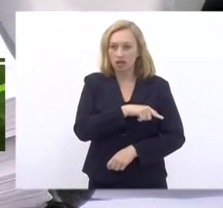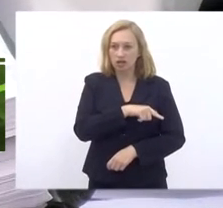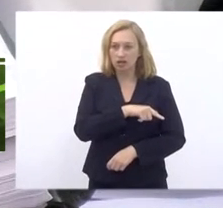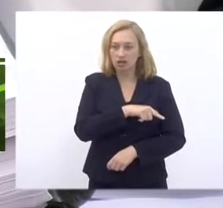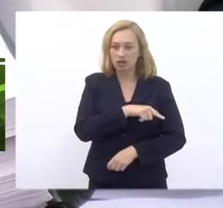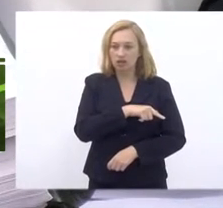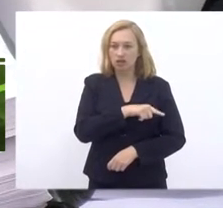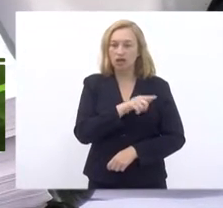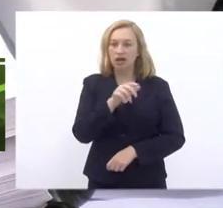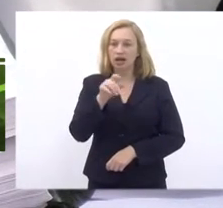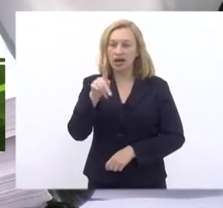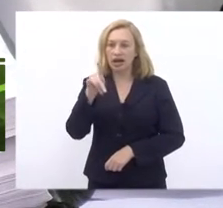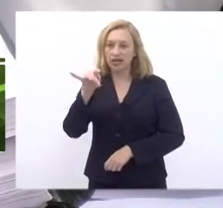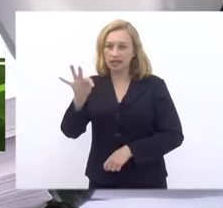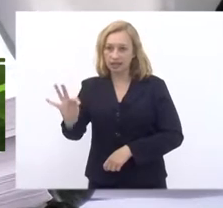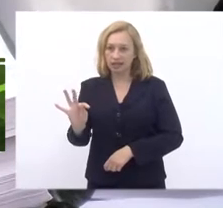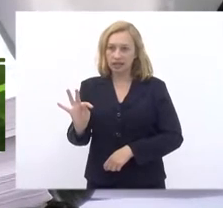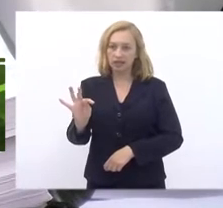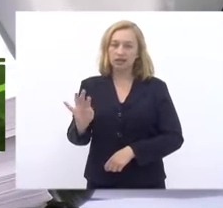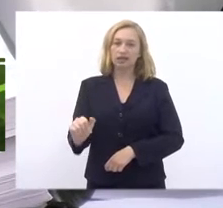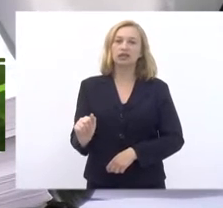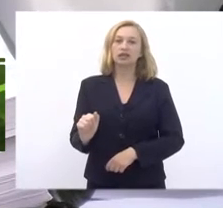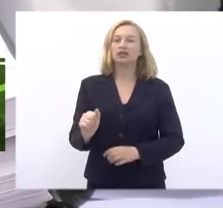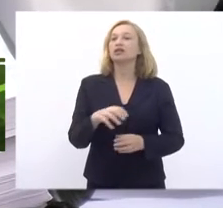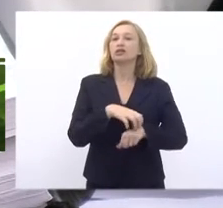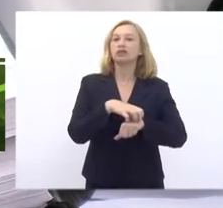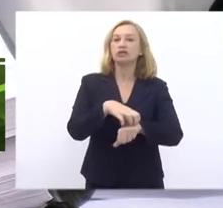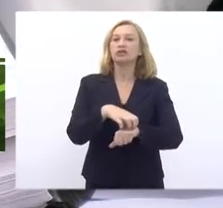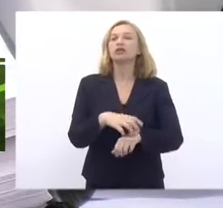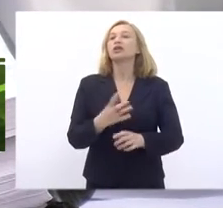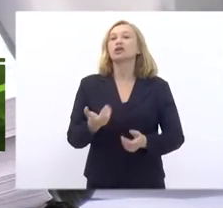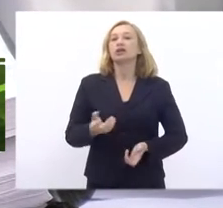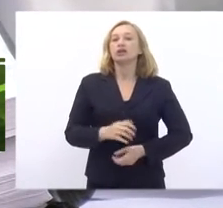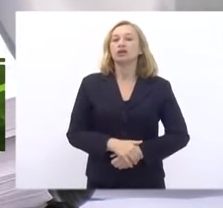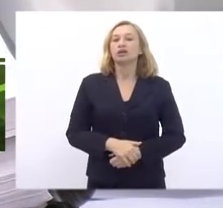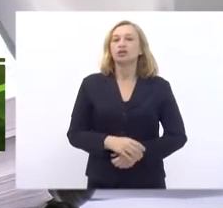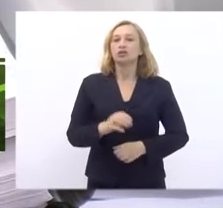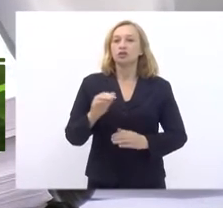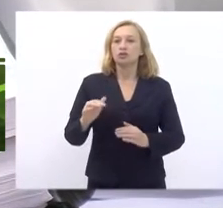Rodoviário, da Catra. Supervia, Antônio Carlos Sanches.